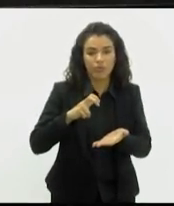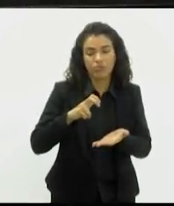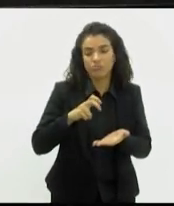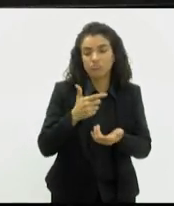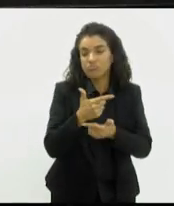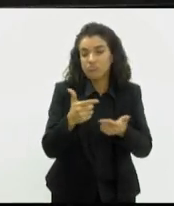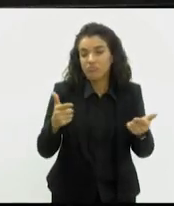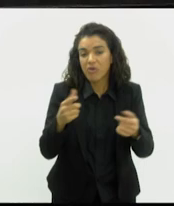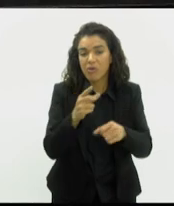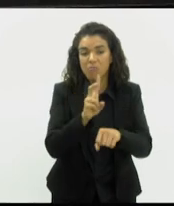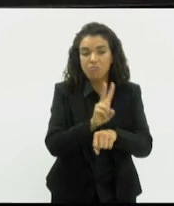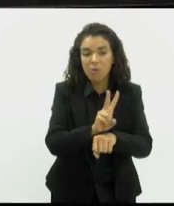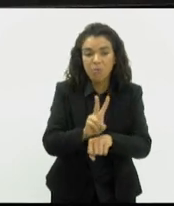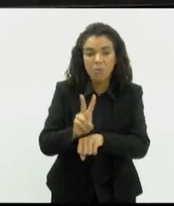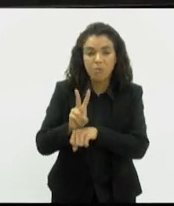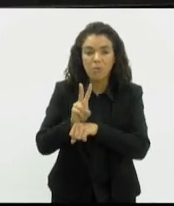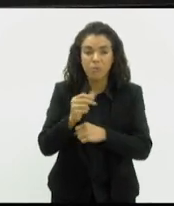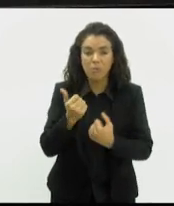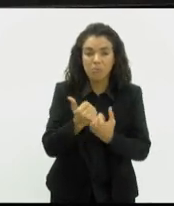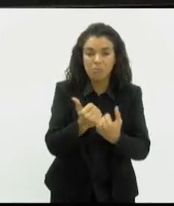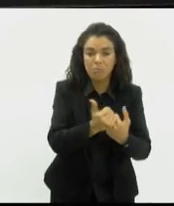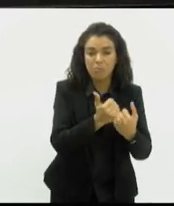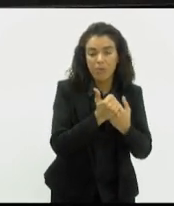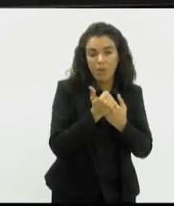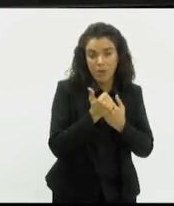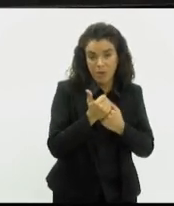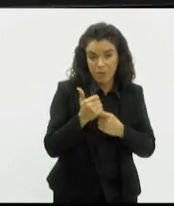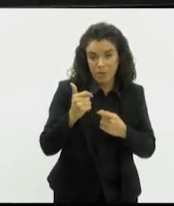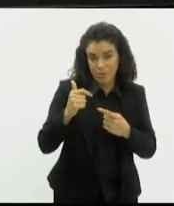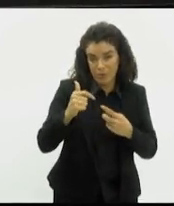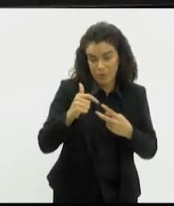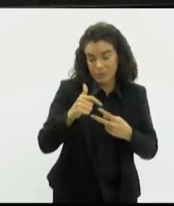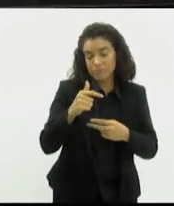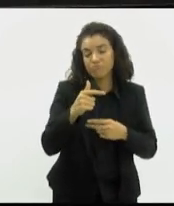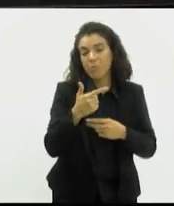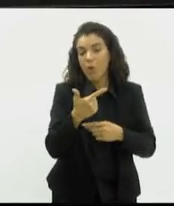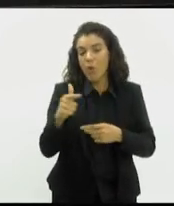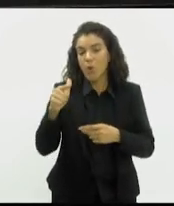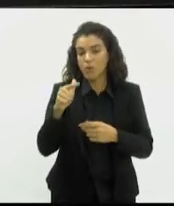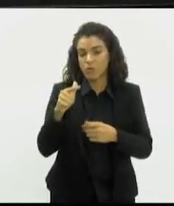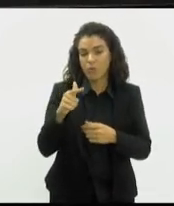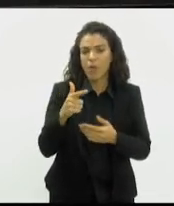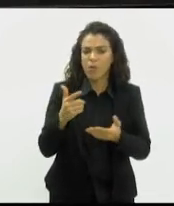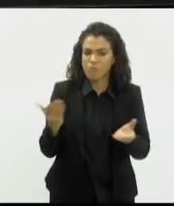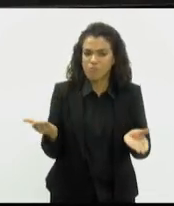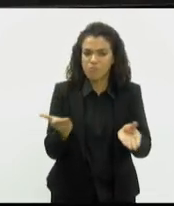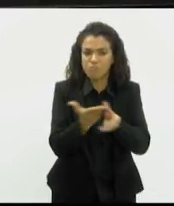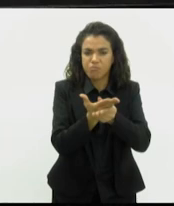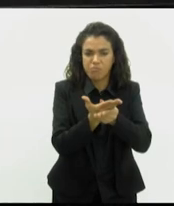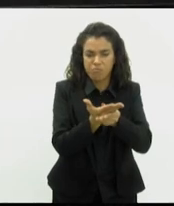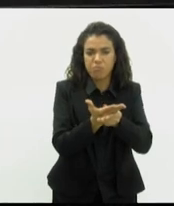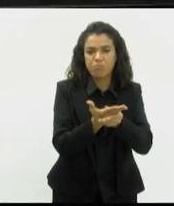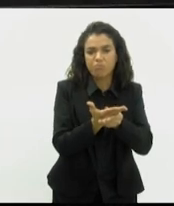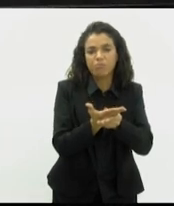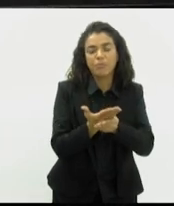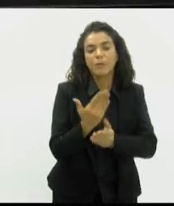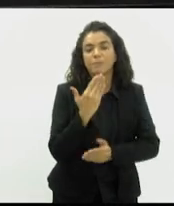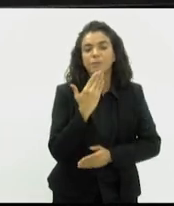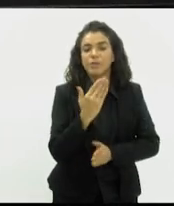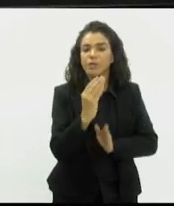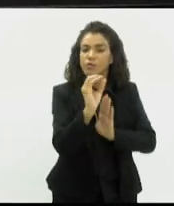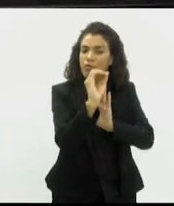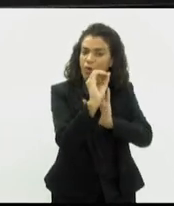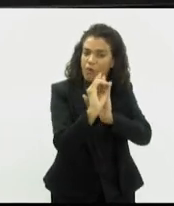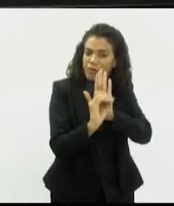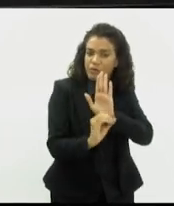local. Por esse e outros motivos, eu protocolei uma indicação simples, oficiando o